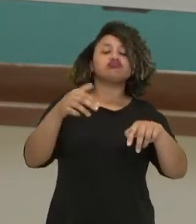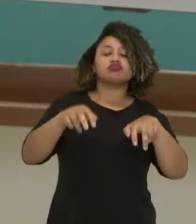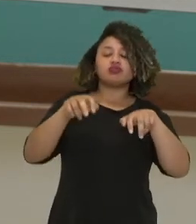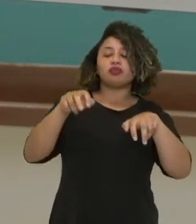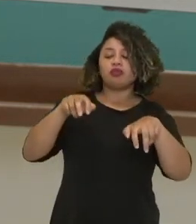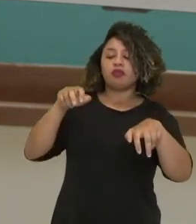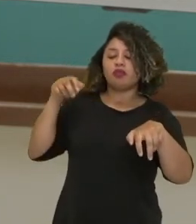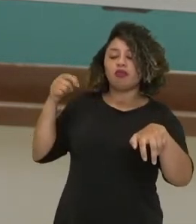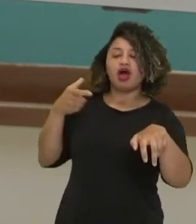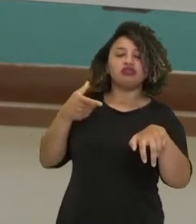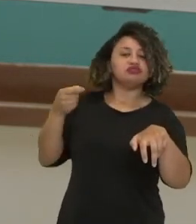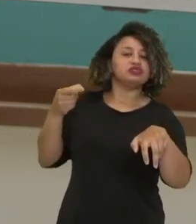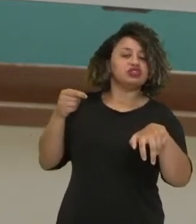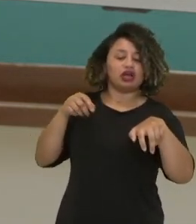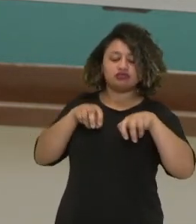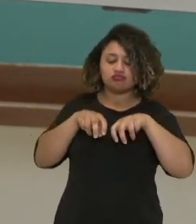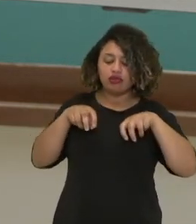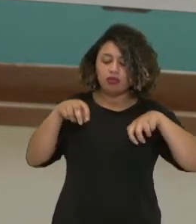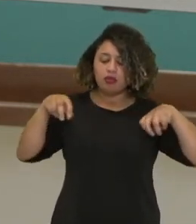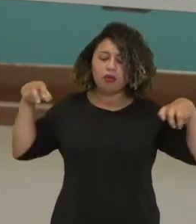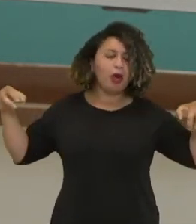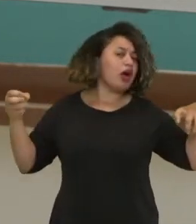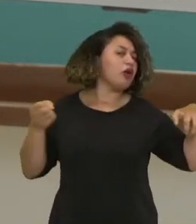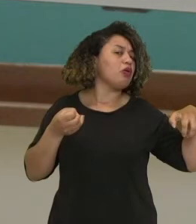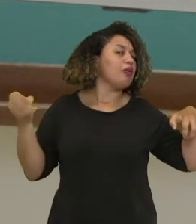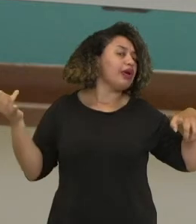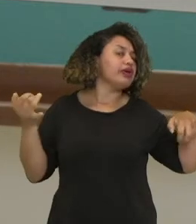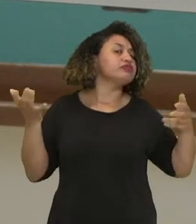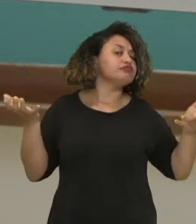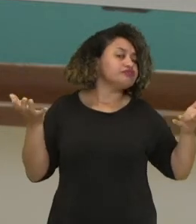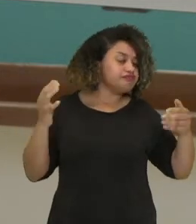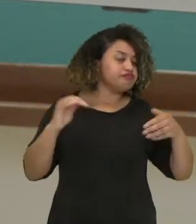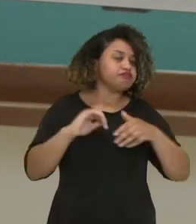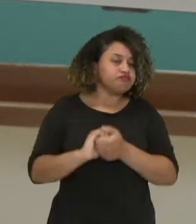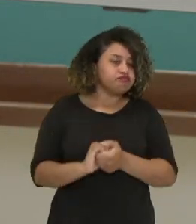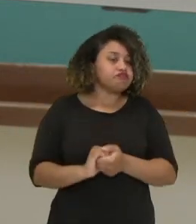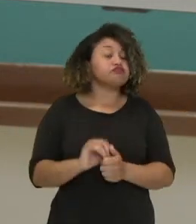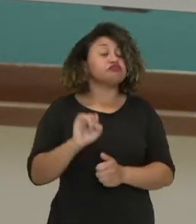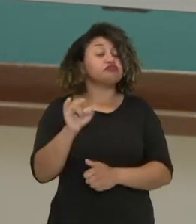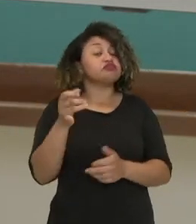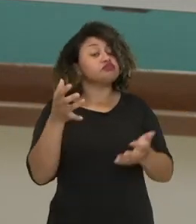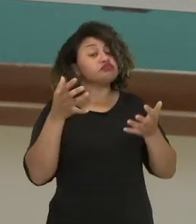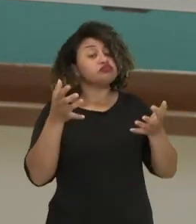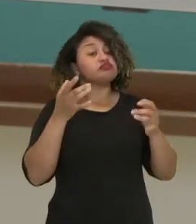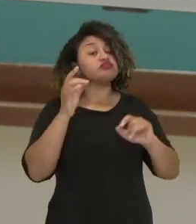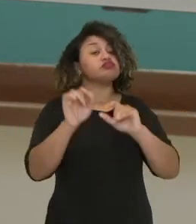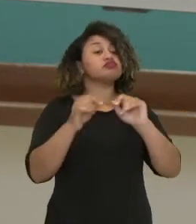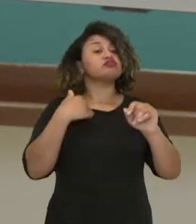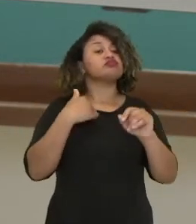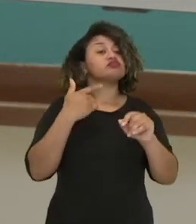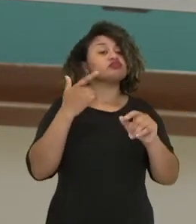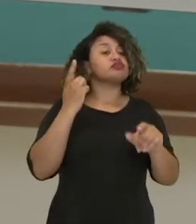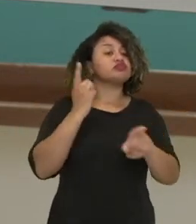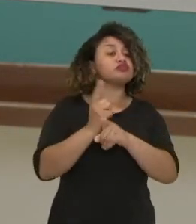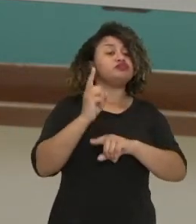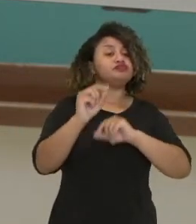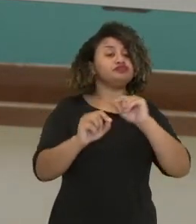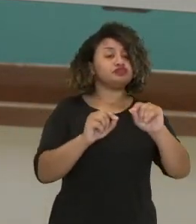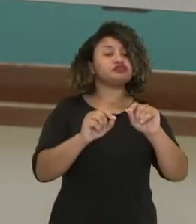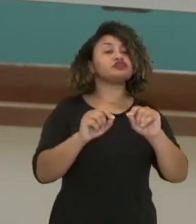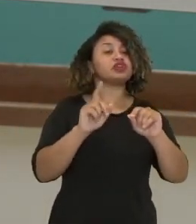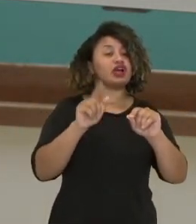né? Quanto possui a 20ª fila? Se nós queremos descobrir a 20ª fila, nós